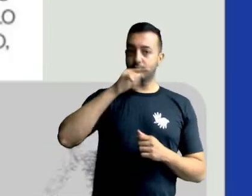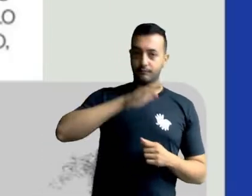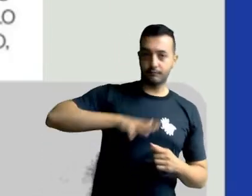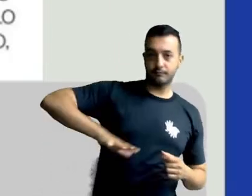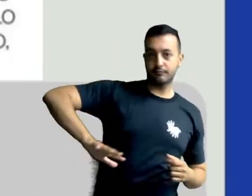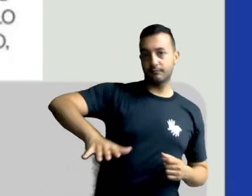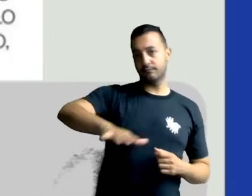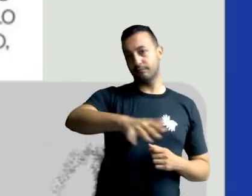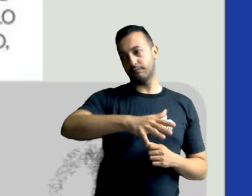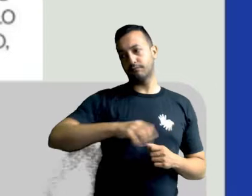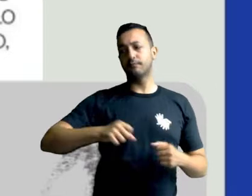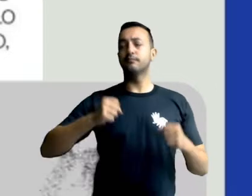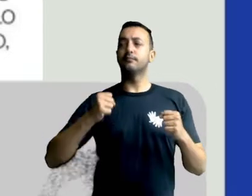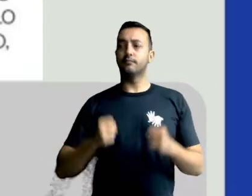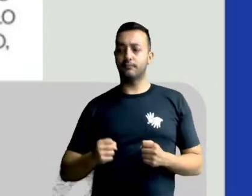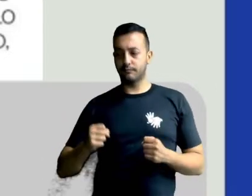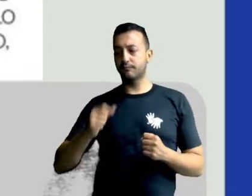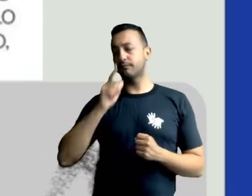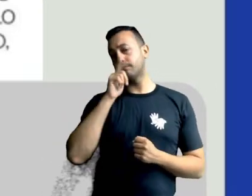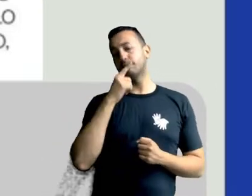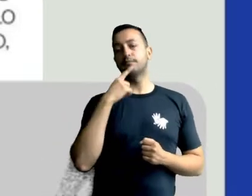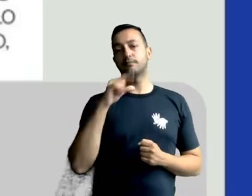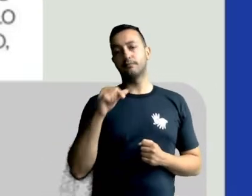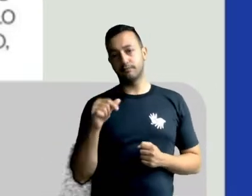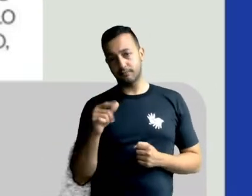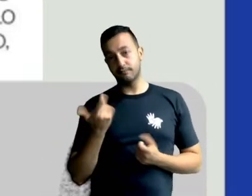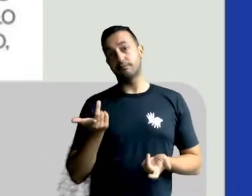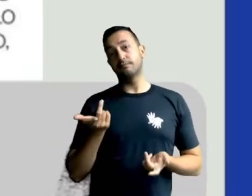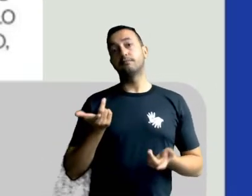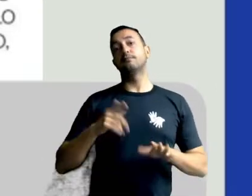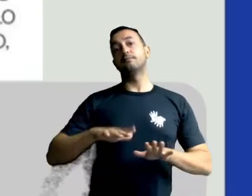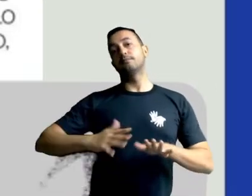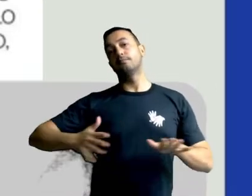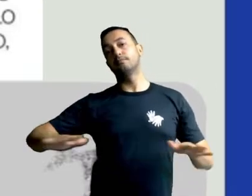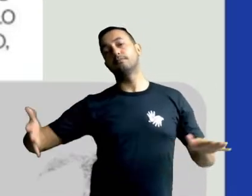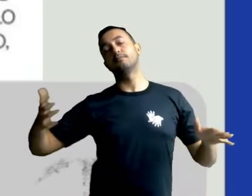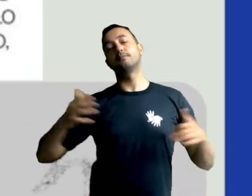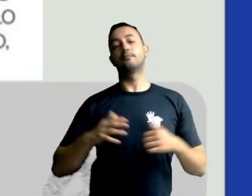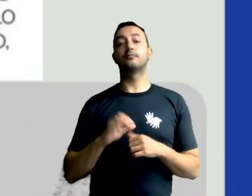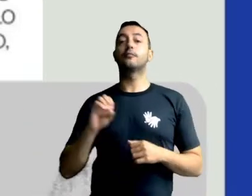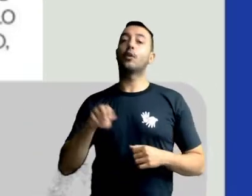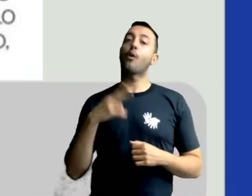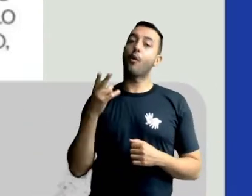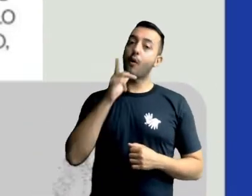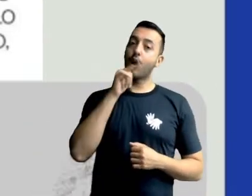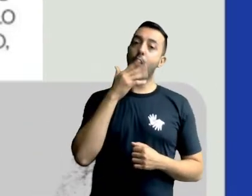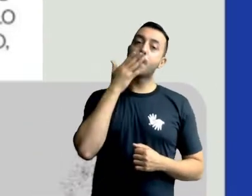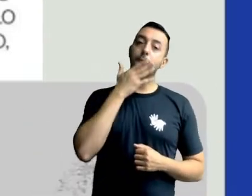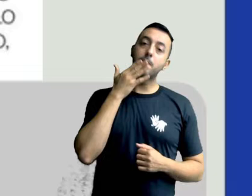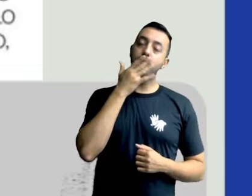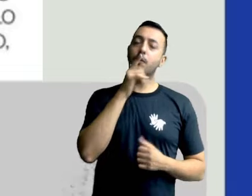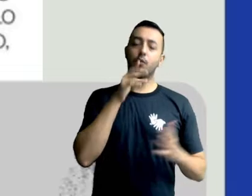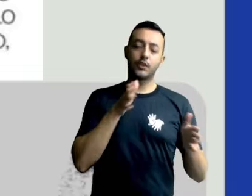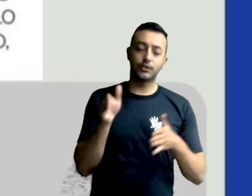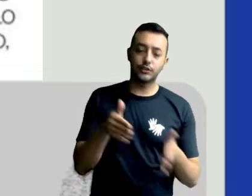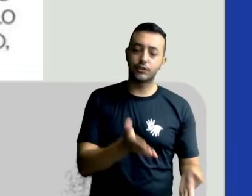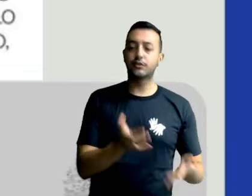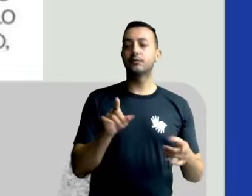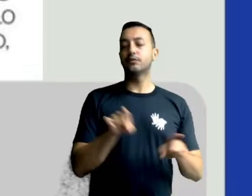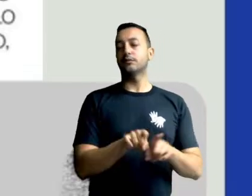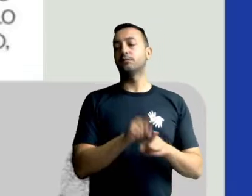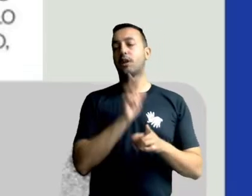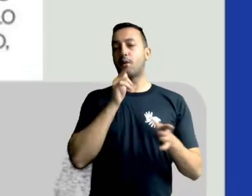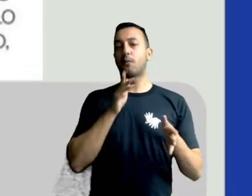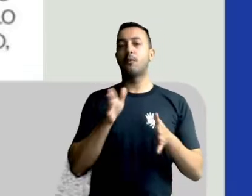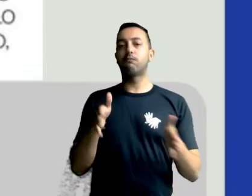por água, eles podem ser de água salgada, como os oceanos, os mares, ou água doce, como rios